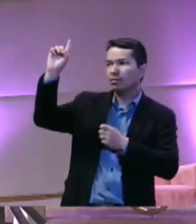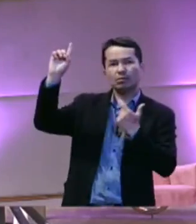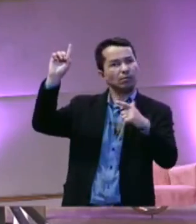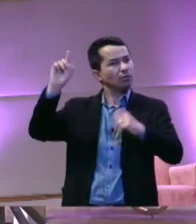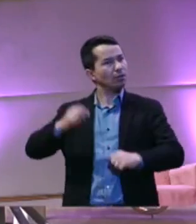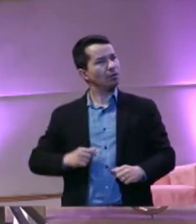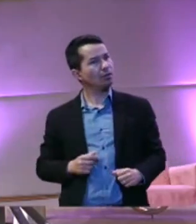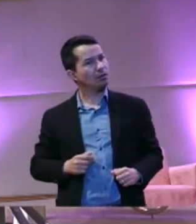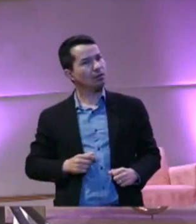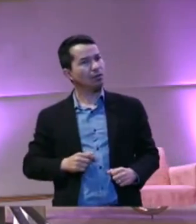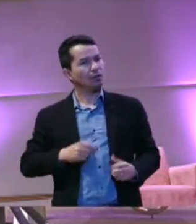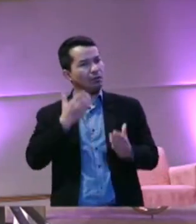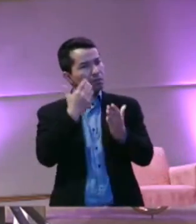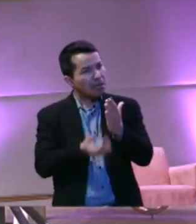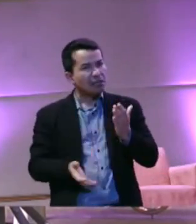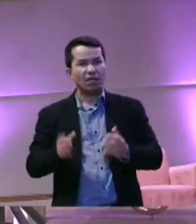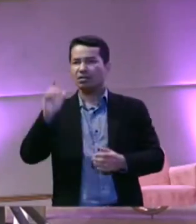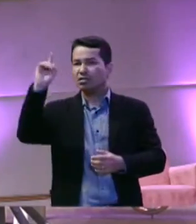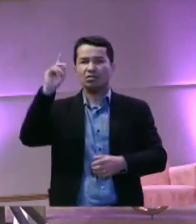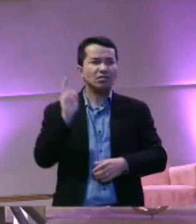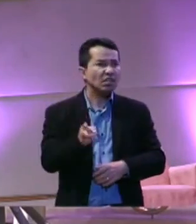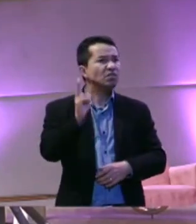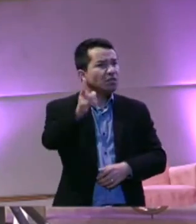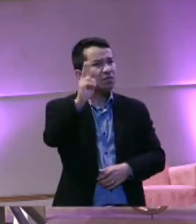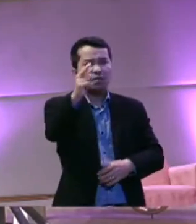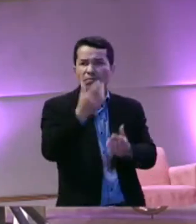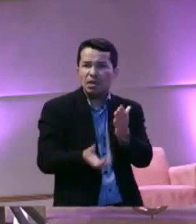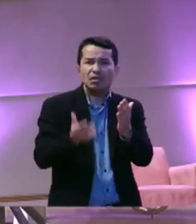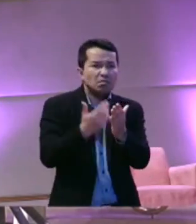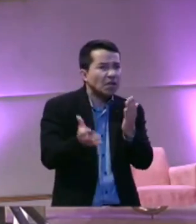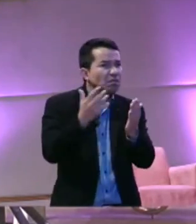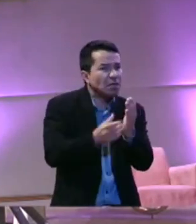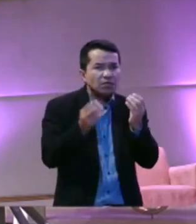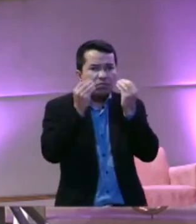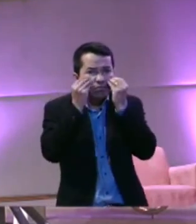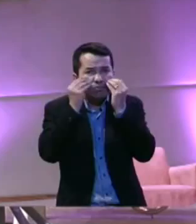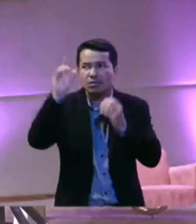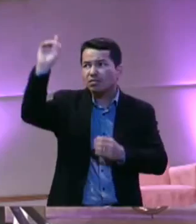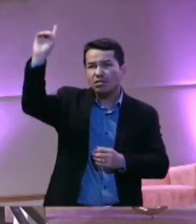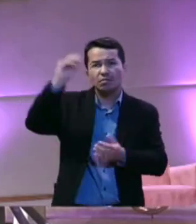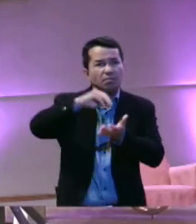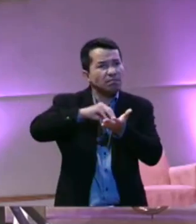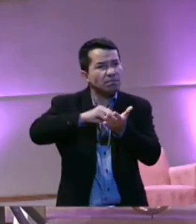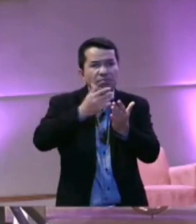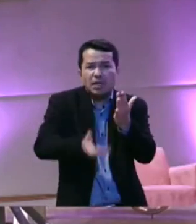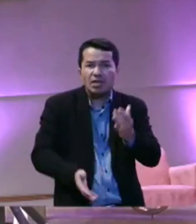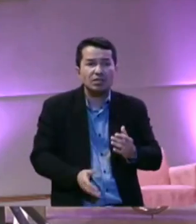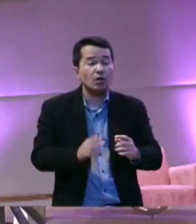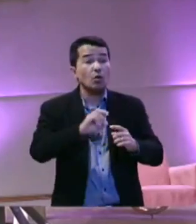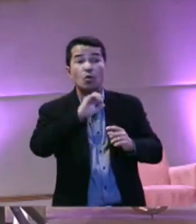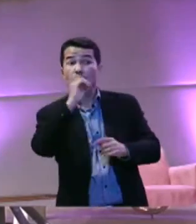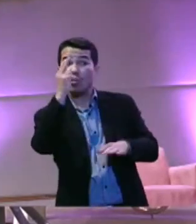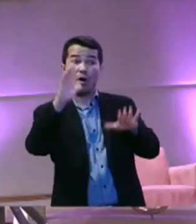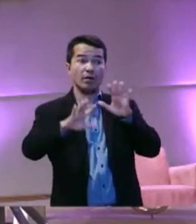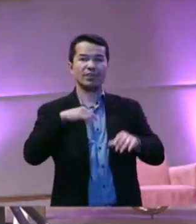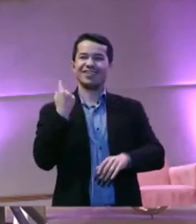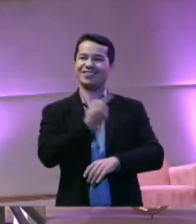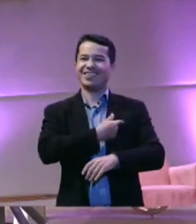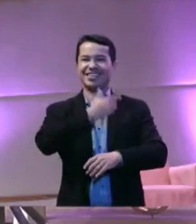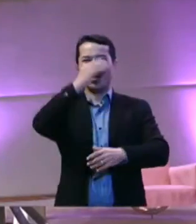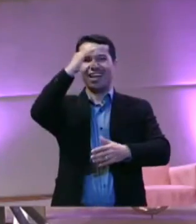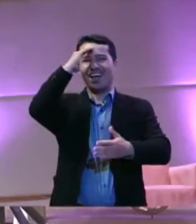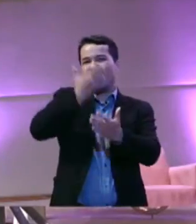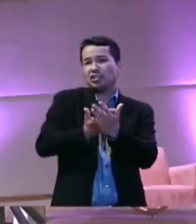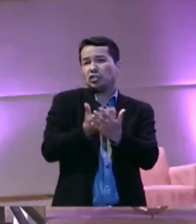céticos. Nós precisamos ver coisas muito mirabolantes para acreditar que isso vem de Deus. Hoje o pastor